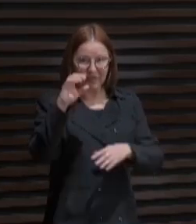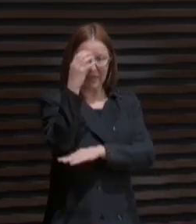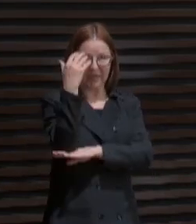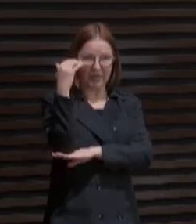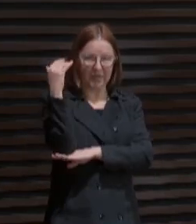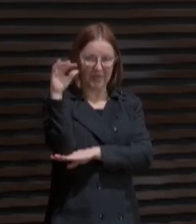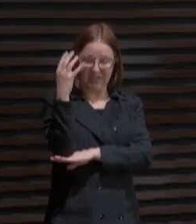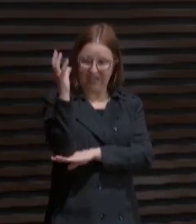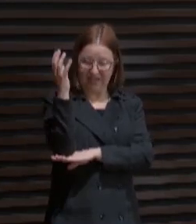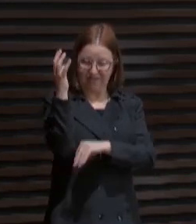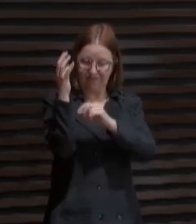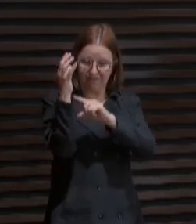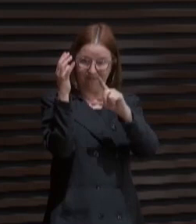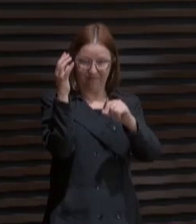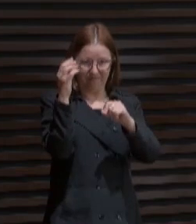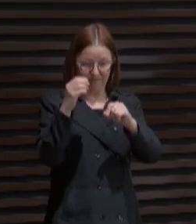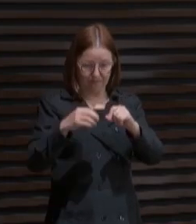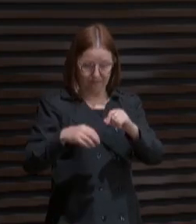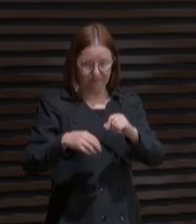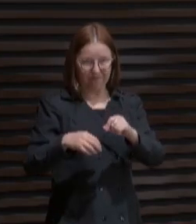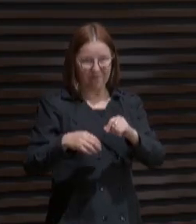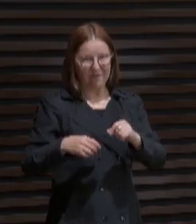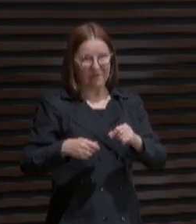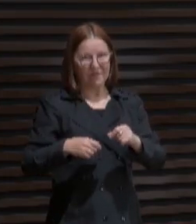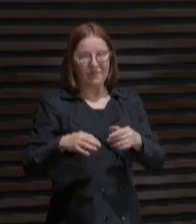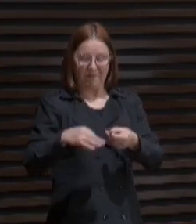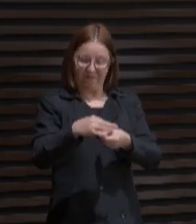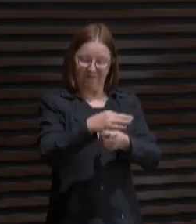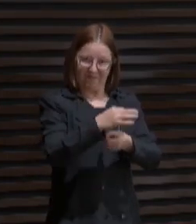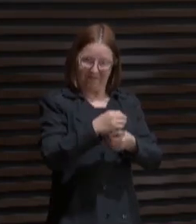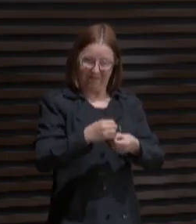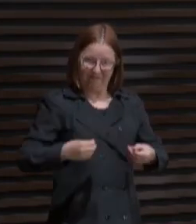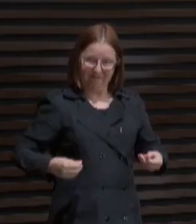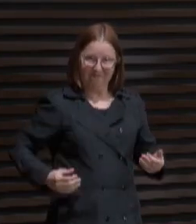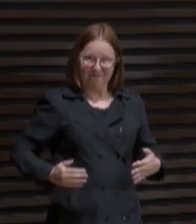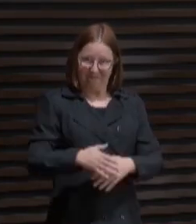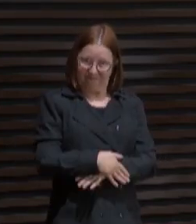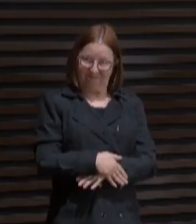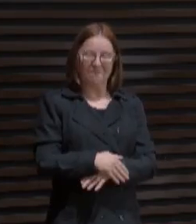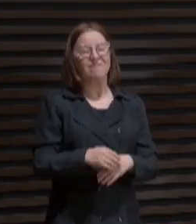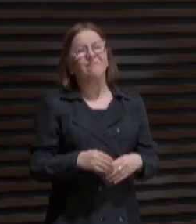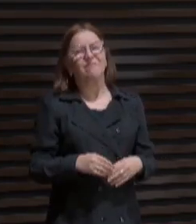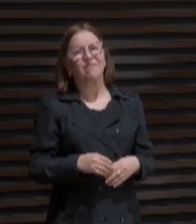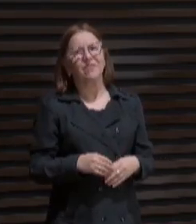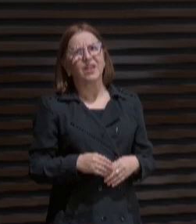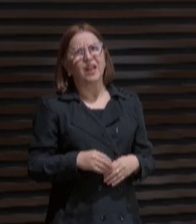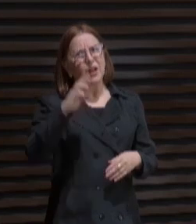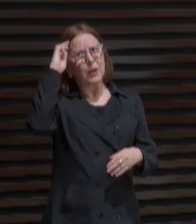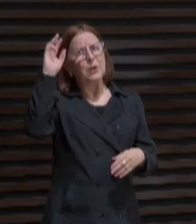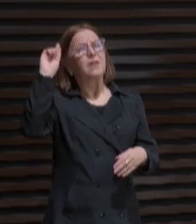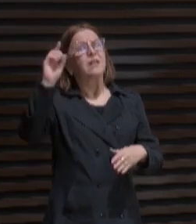fizeram cintas para si. E chamou o Senhor Deus ao homem e lhe perguntou: